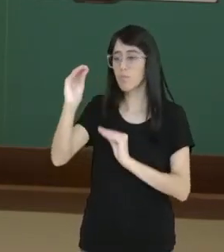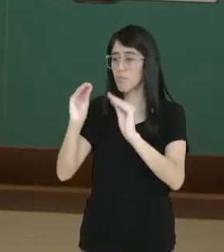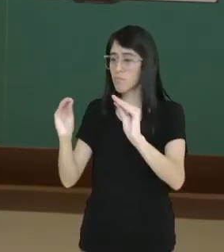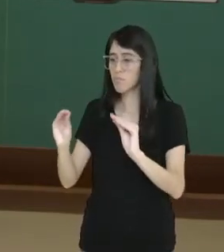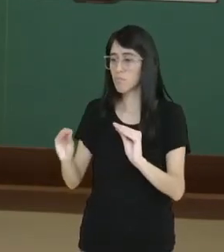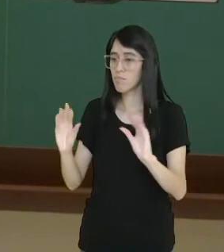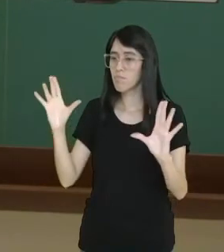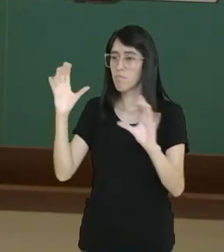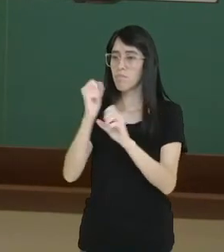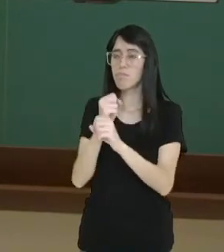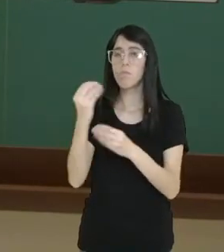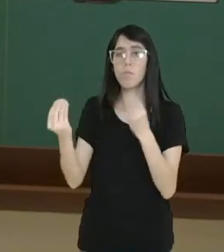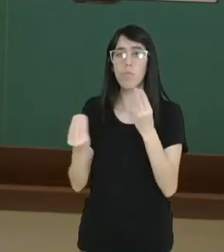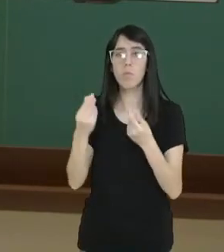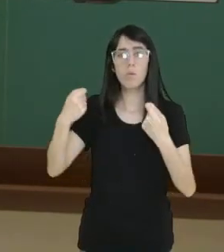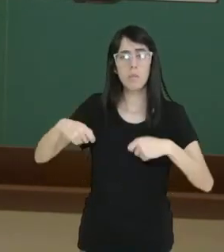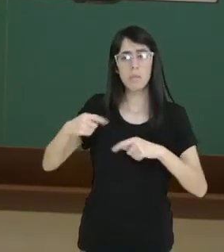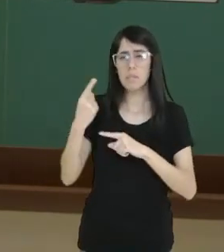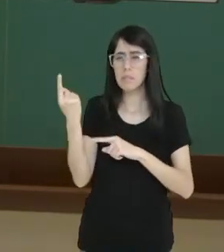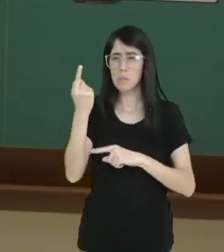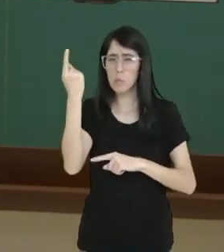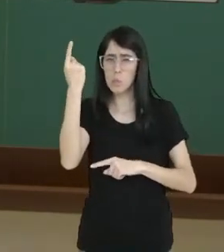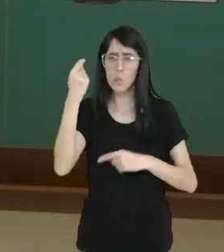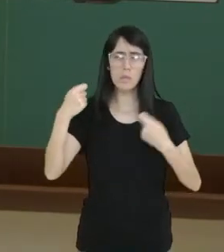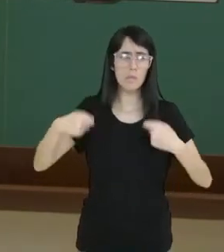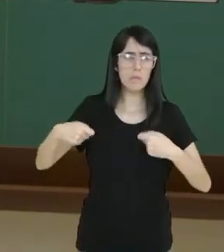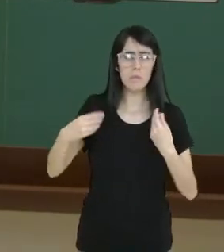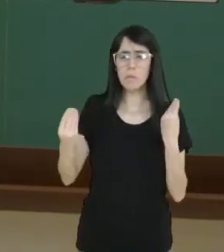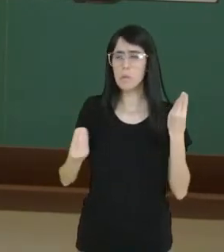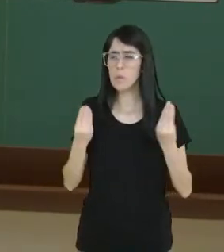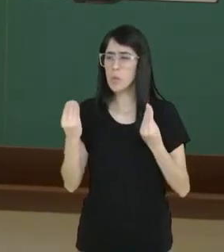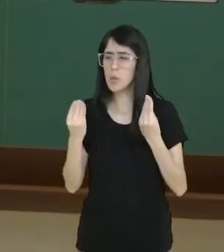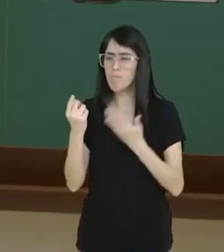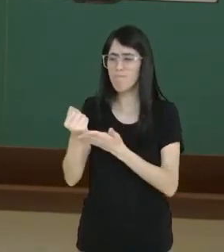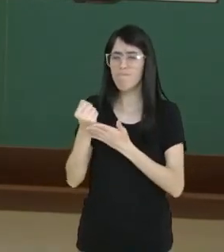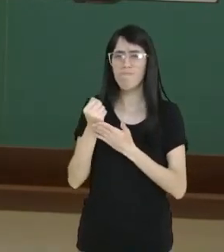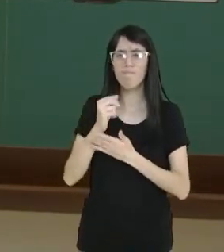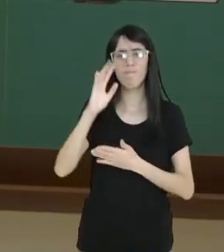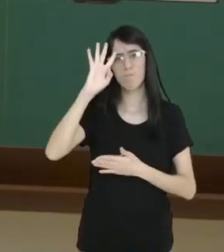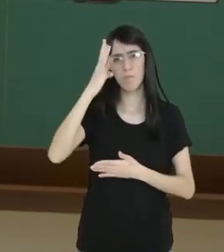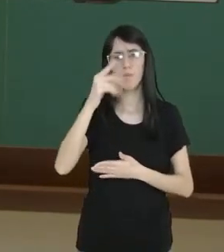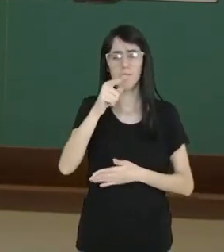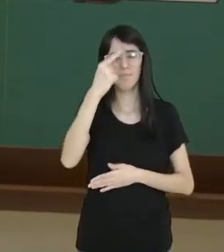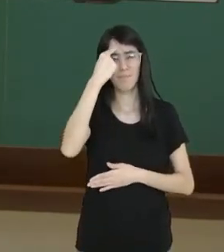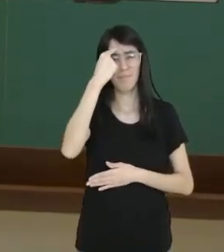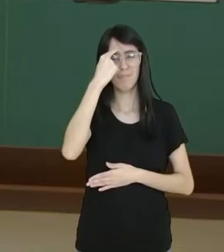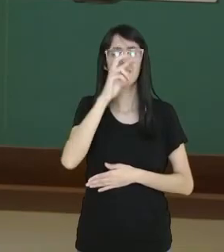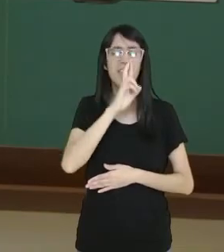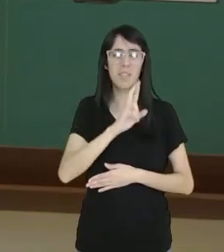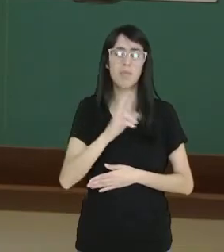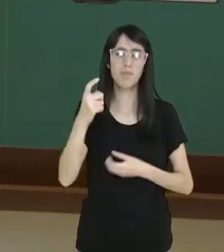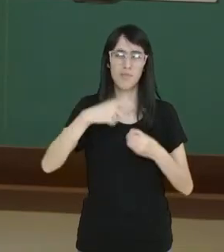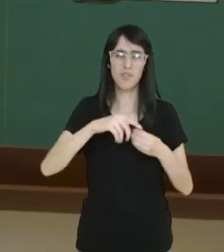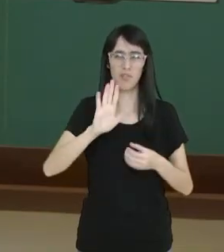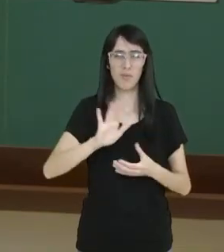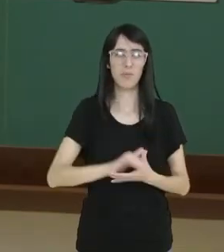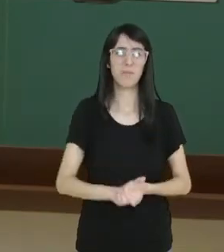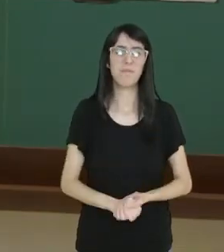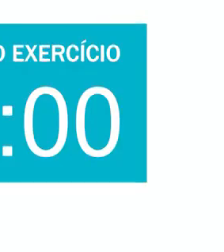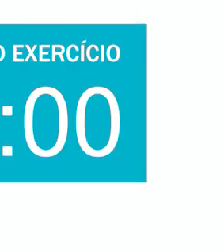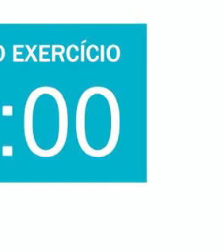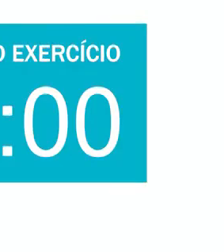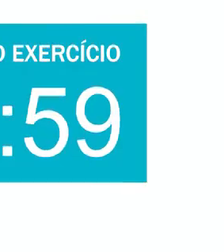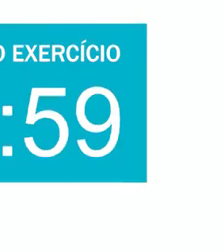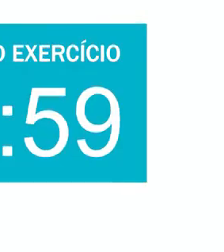vê se precisa traçar alguma altura, alguma linhazinha ali para te ajudar. Pensa um pouquinho, faz essas contas e eu já volto.